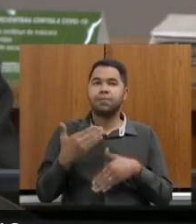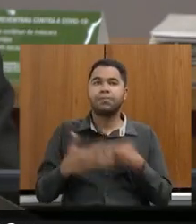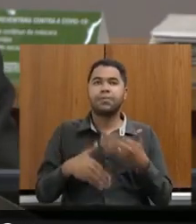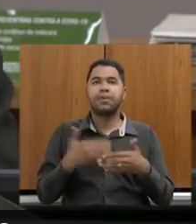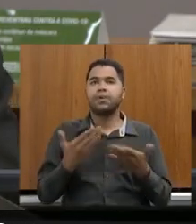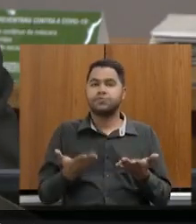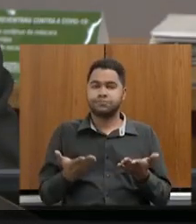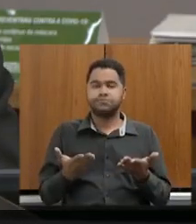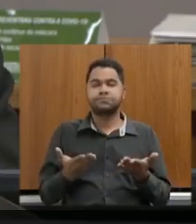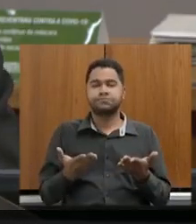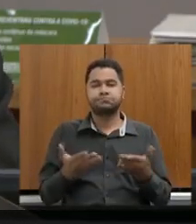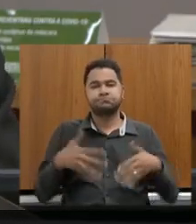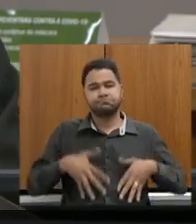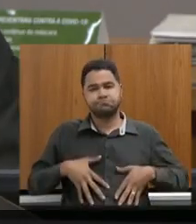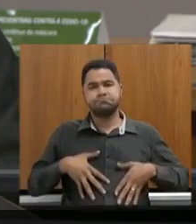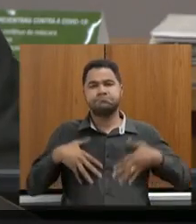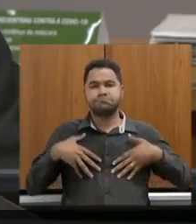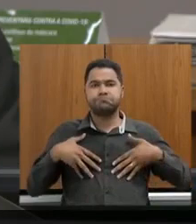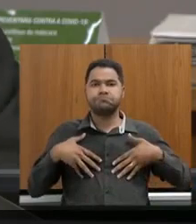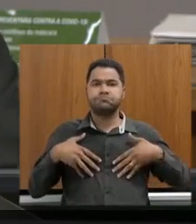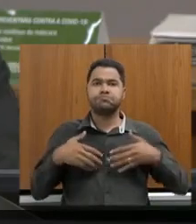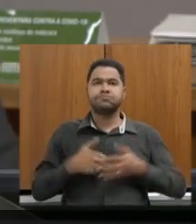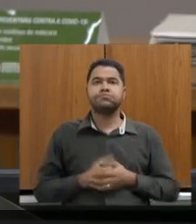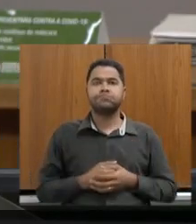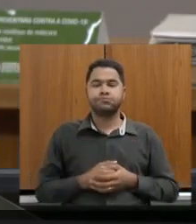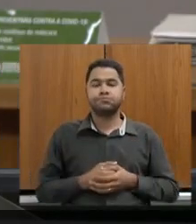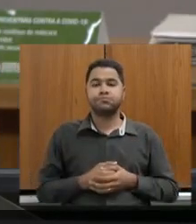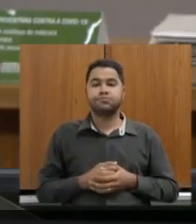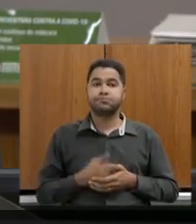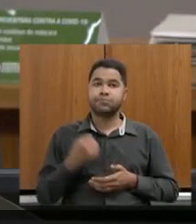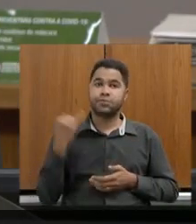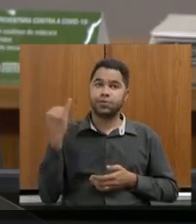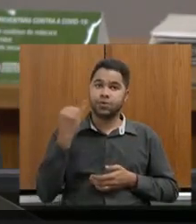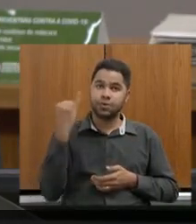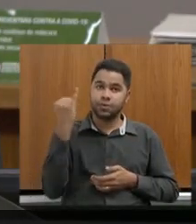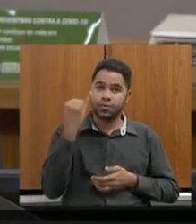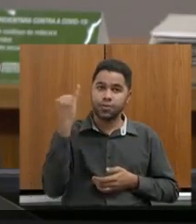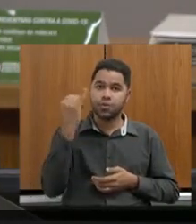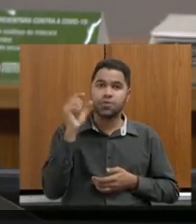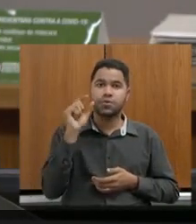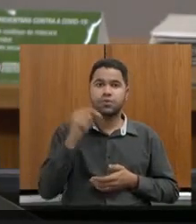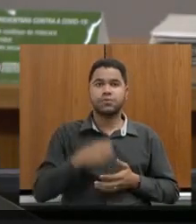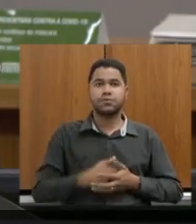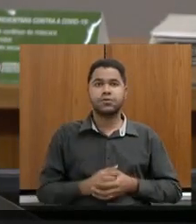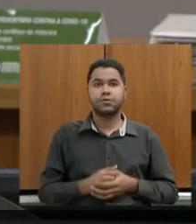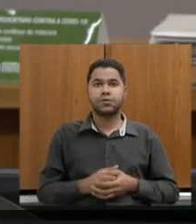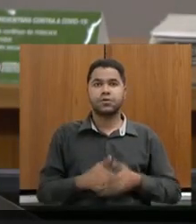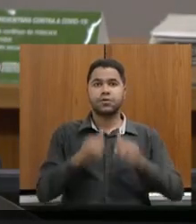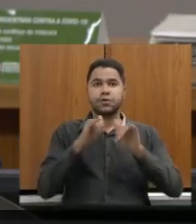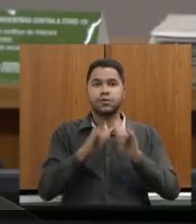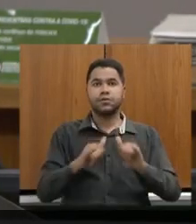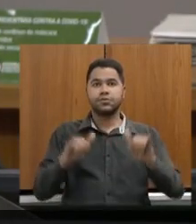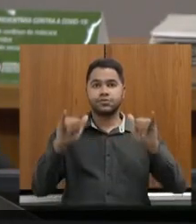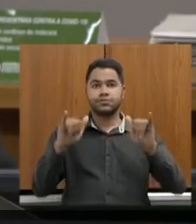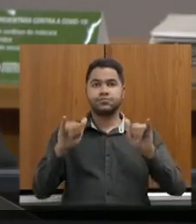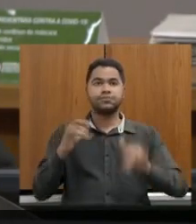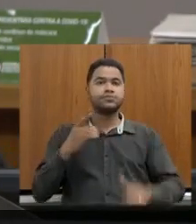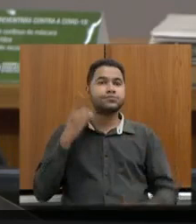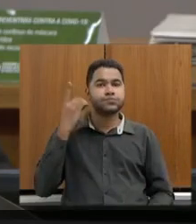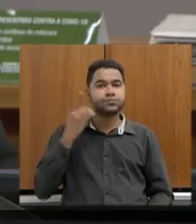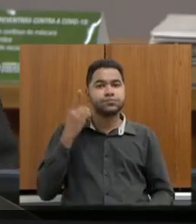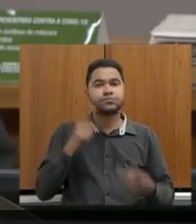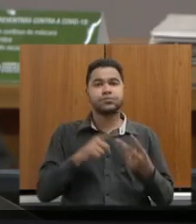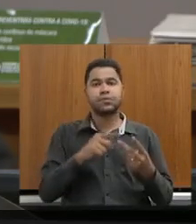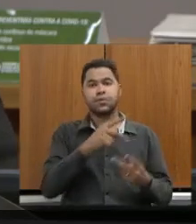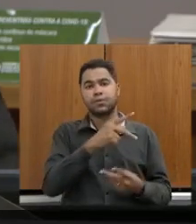com muita satisfação e contentamento é importante quer dizer Deputado e